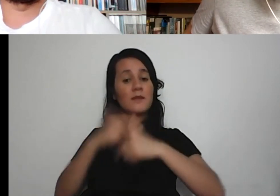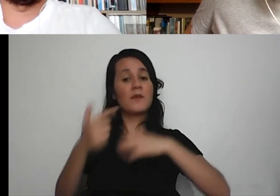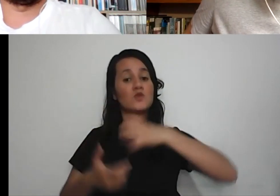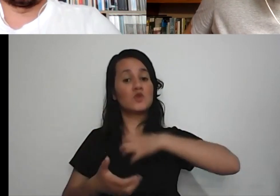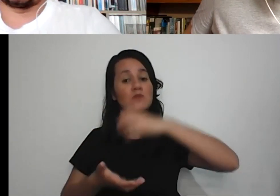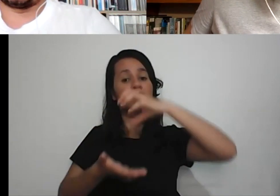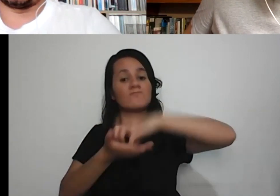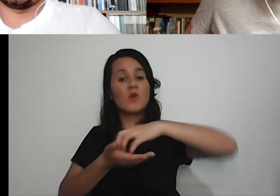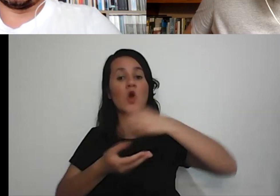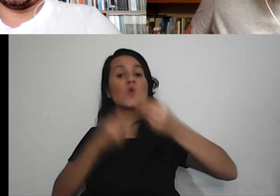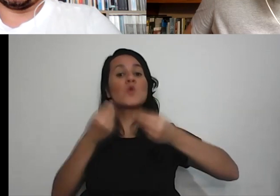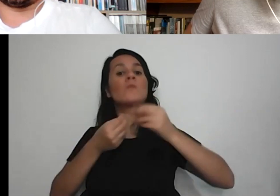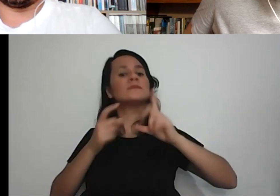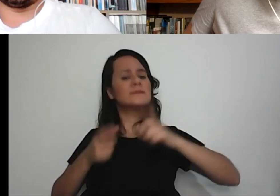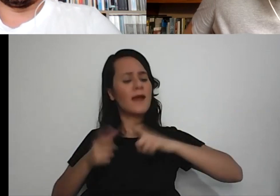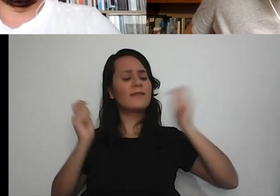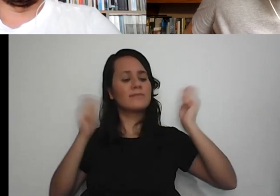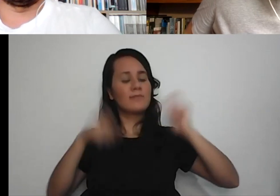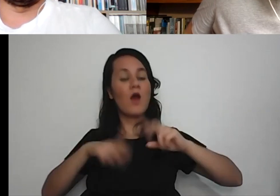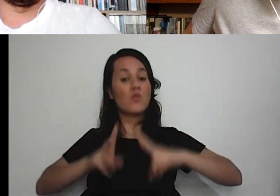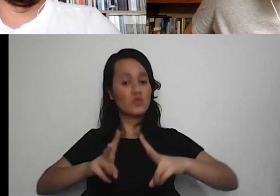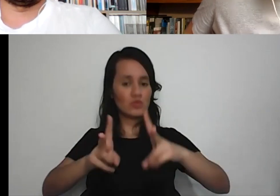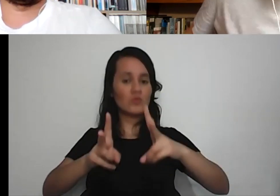muitas condições de manter